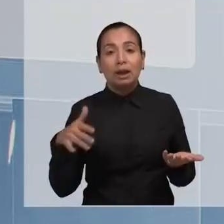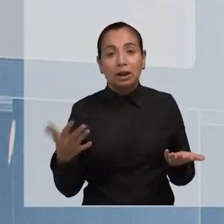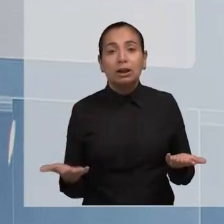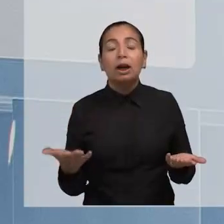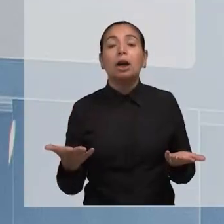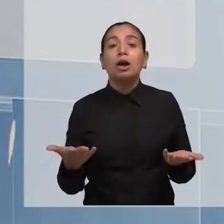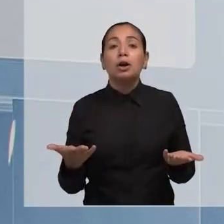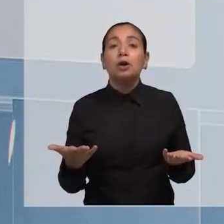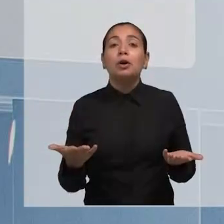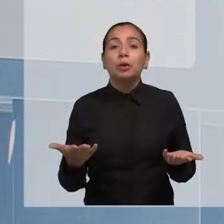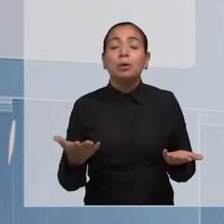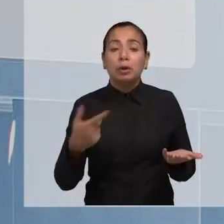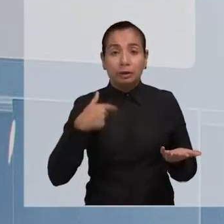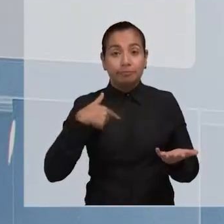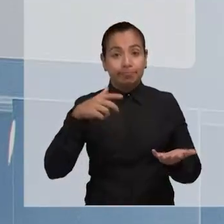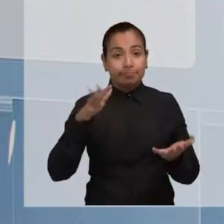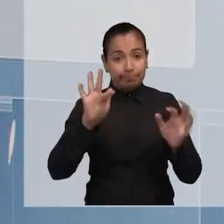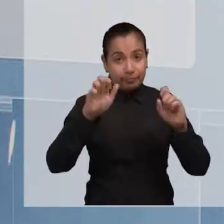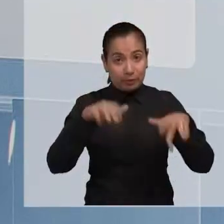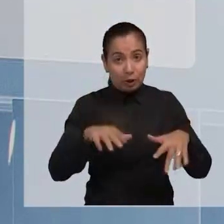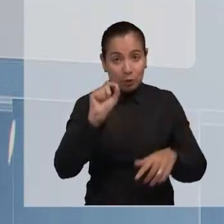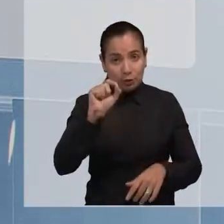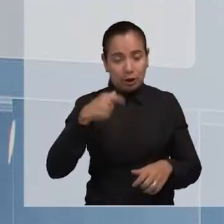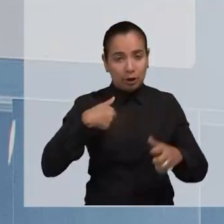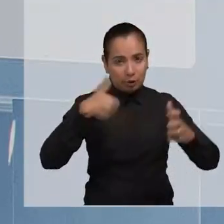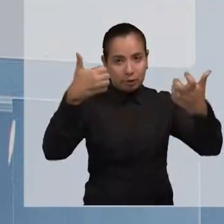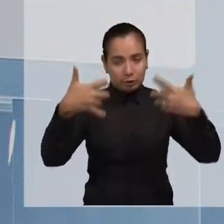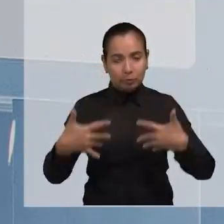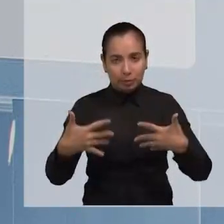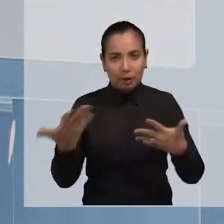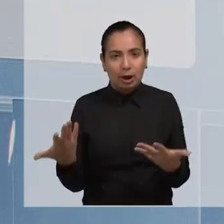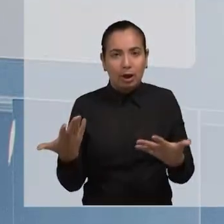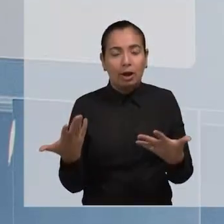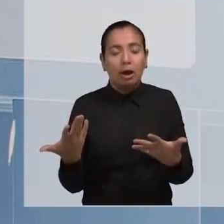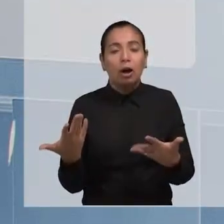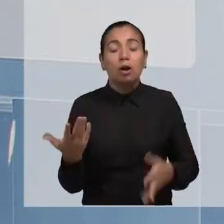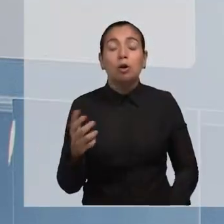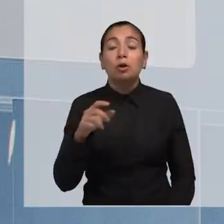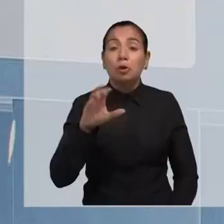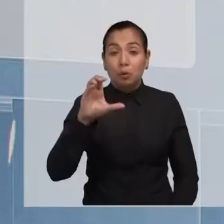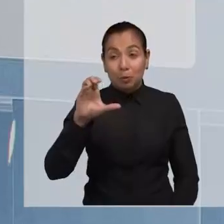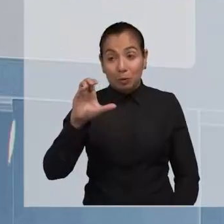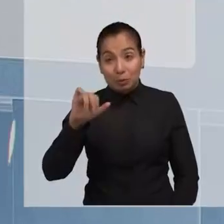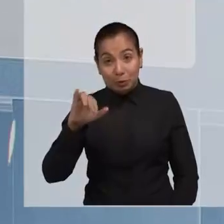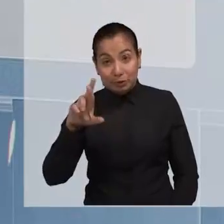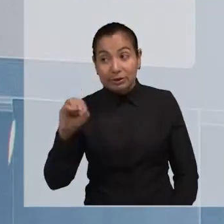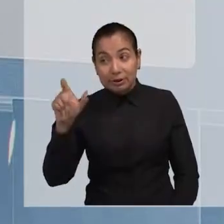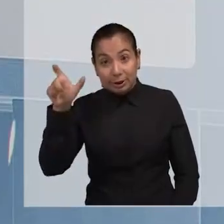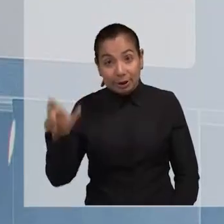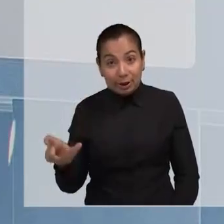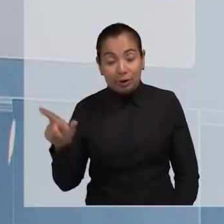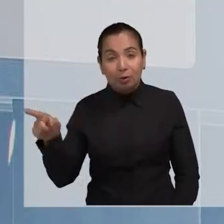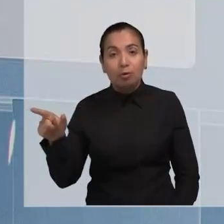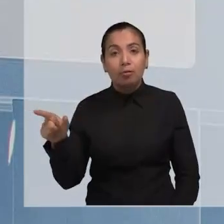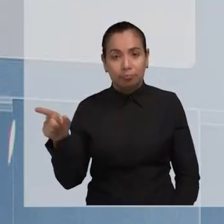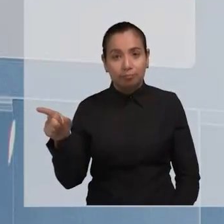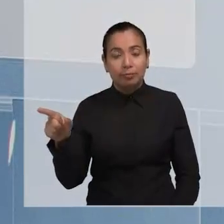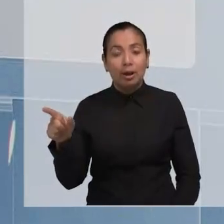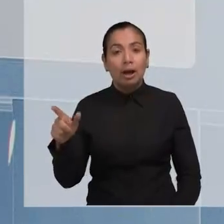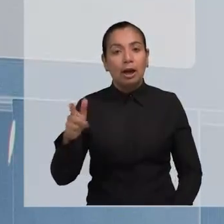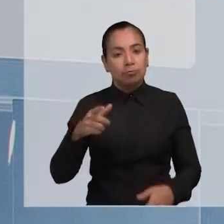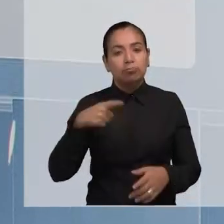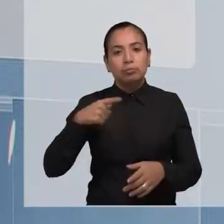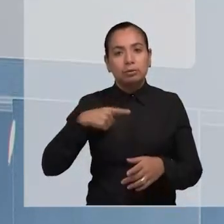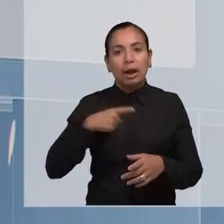que intermediava. Então, só para terminar esse raciocínio que eu estou querendo dizer, e o Luiz, é o seguinte, o Ciro, ele pode ter pulado a fogueira sem o